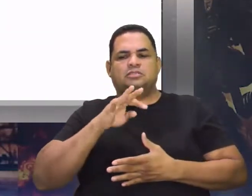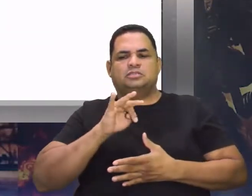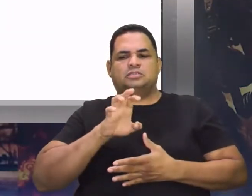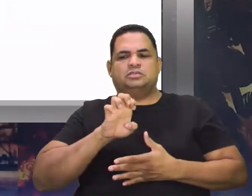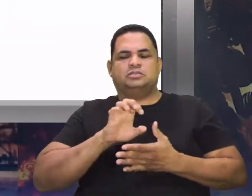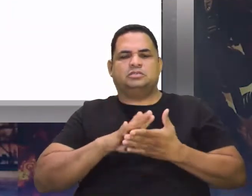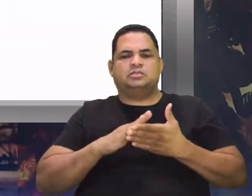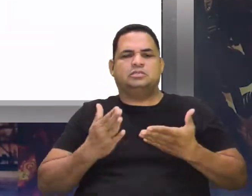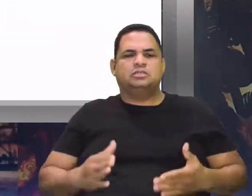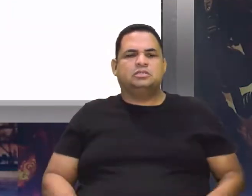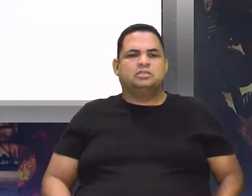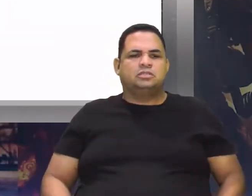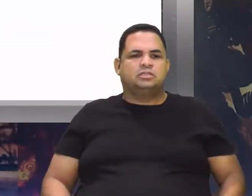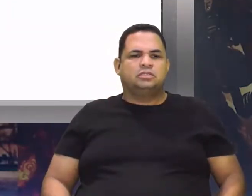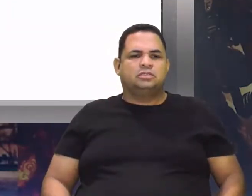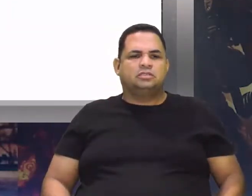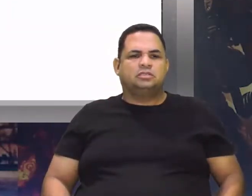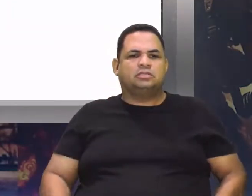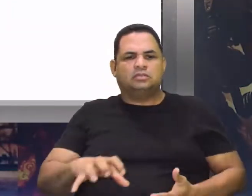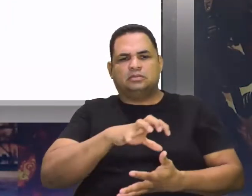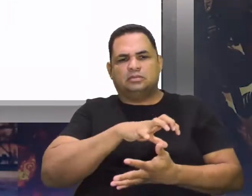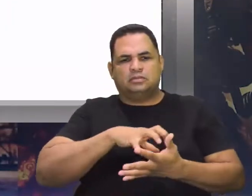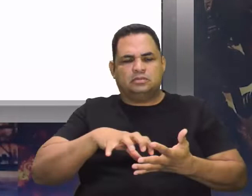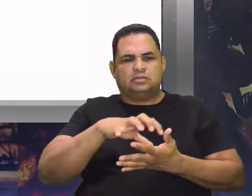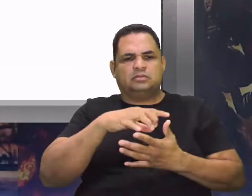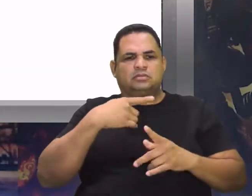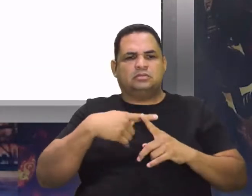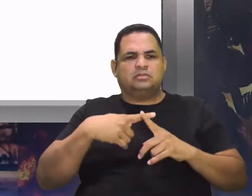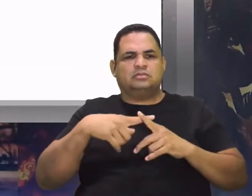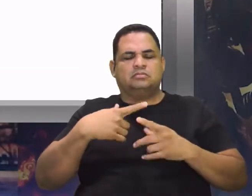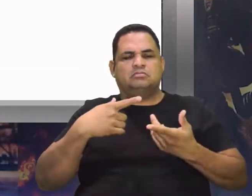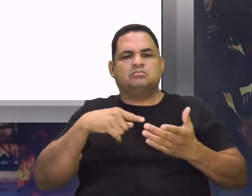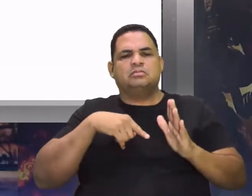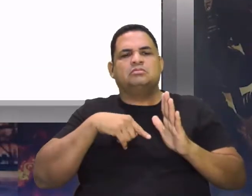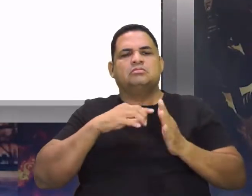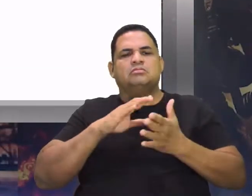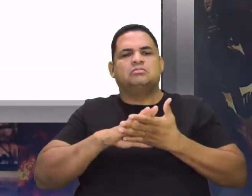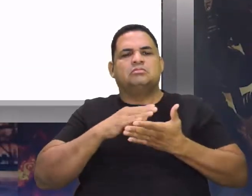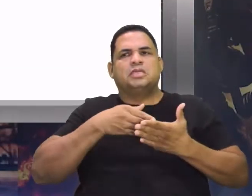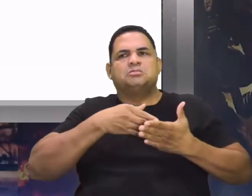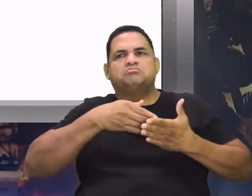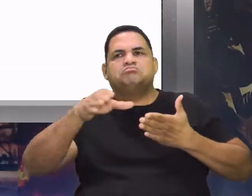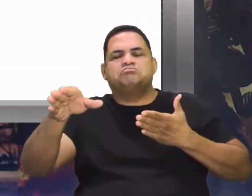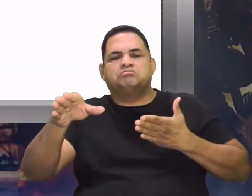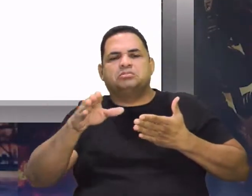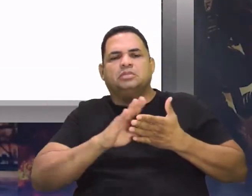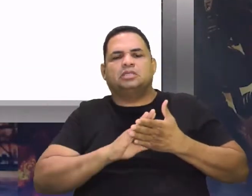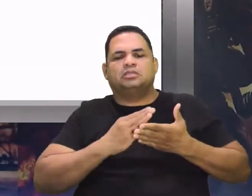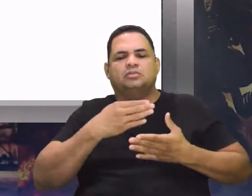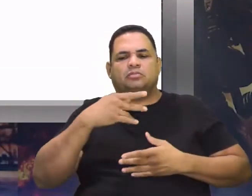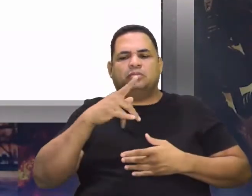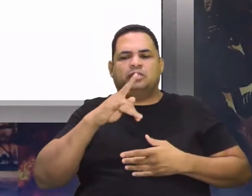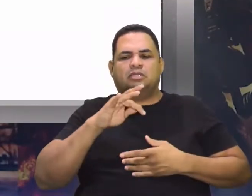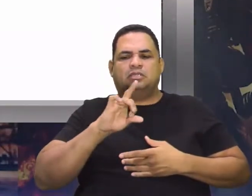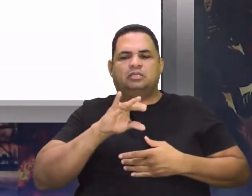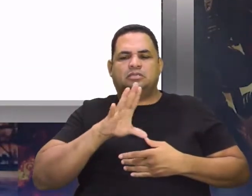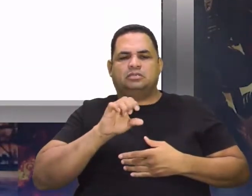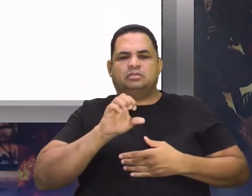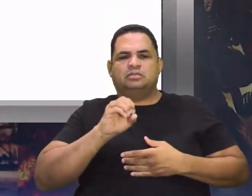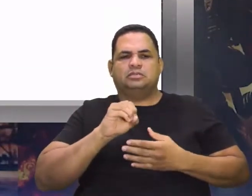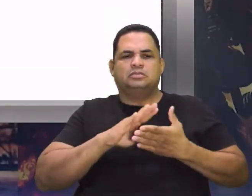discussão. A Lilith, por ser revolucionária e tudo, por questionar Adão, vai ser expulsa do paraíso. Aí ela